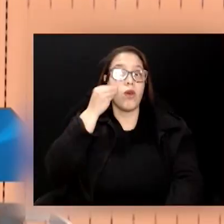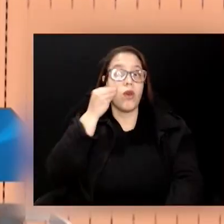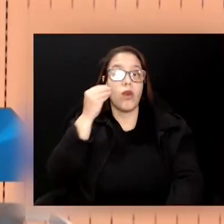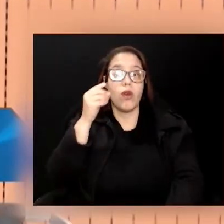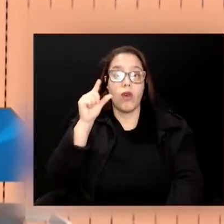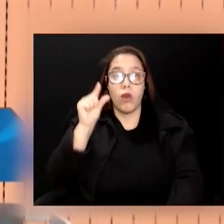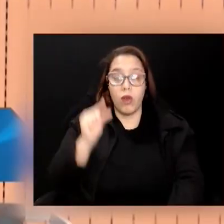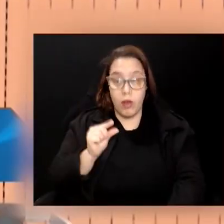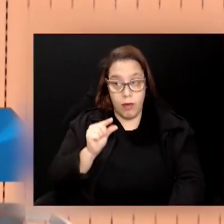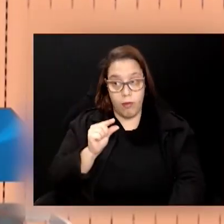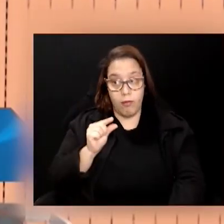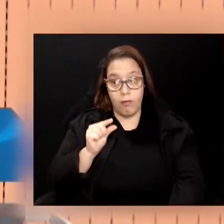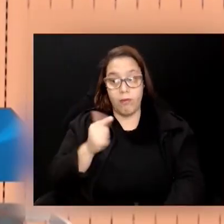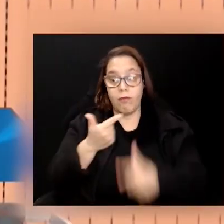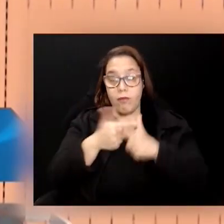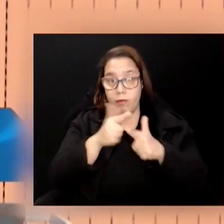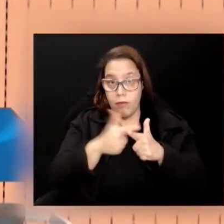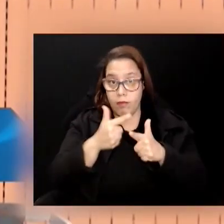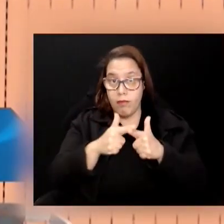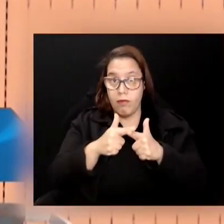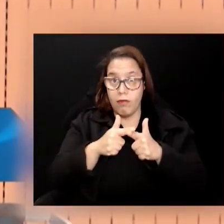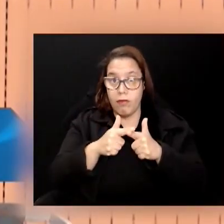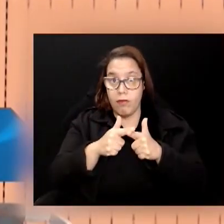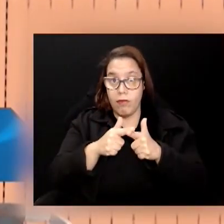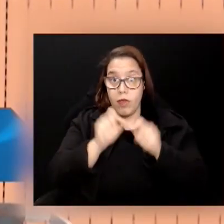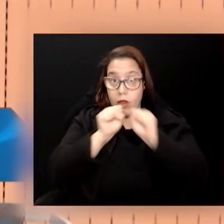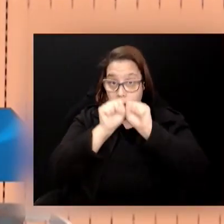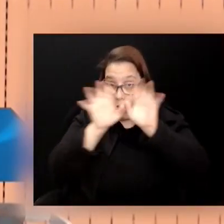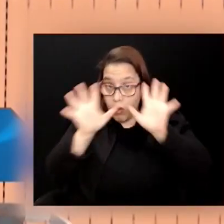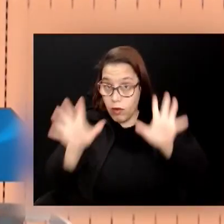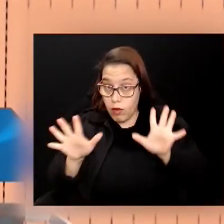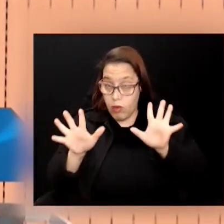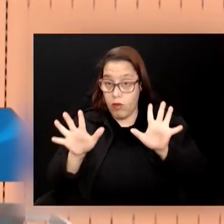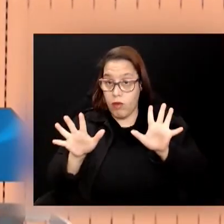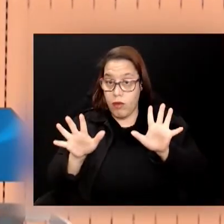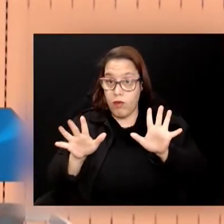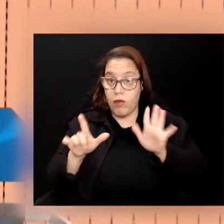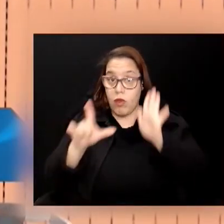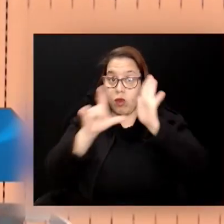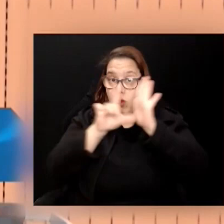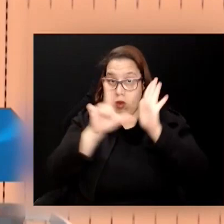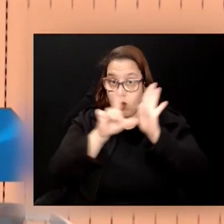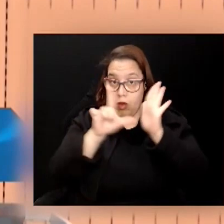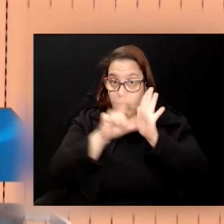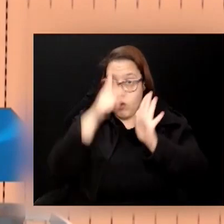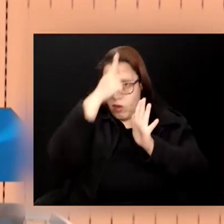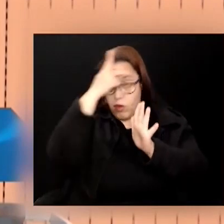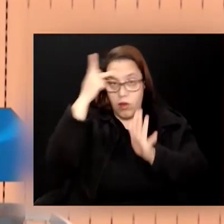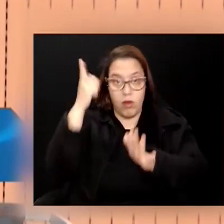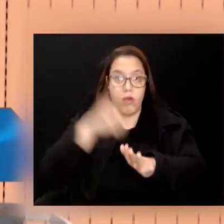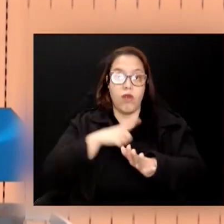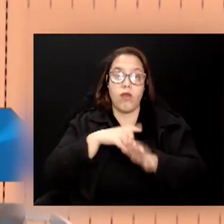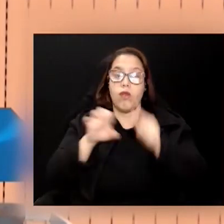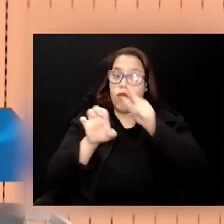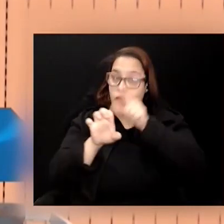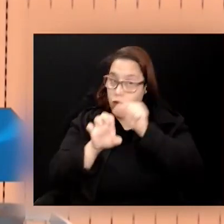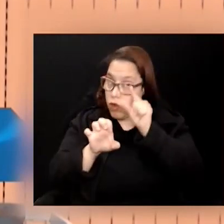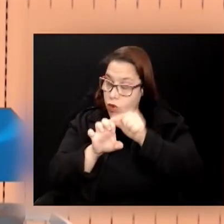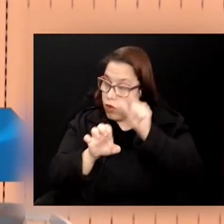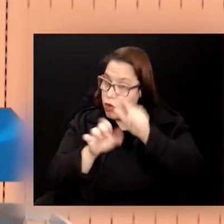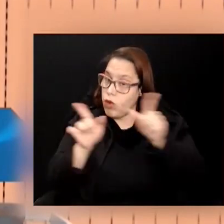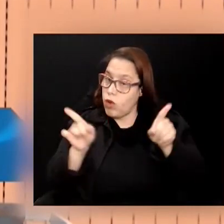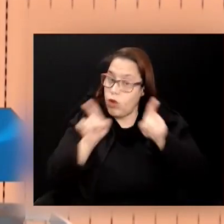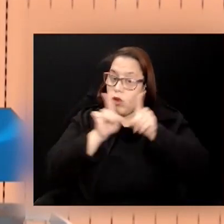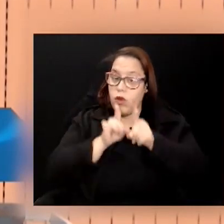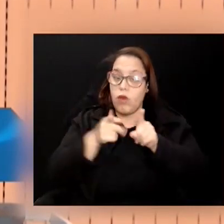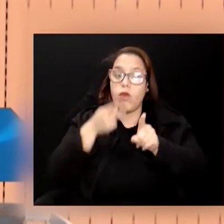os problemas e deixar mais claro para o comerciante, para a pessoa que tem o seu pequeno comércio, a dizer, olha, se